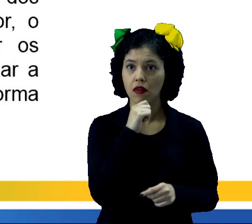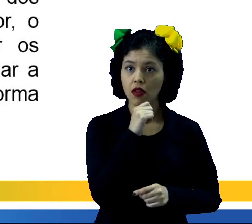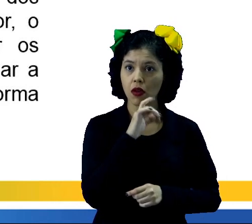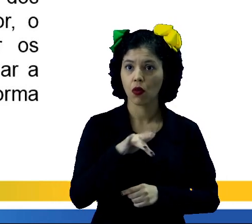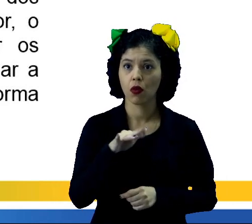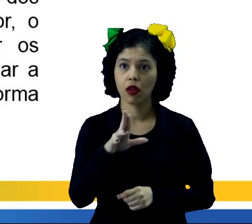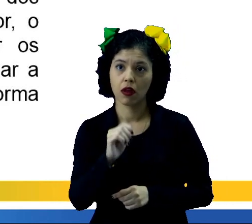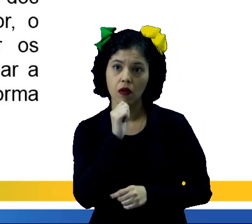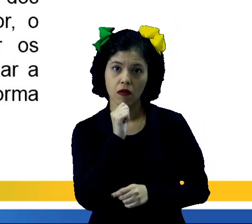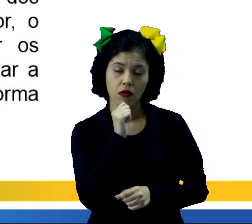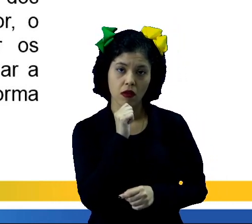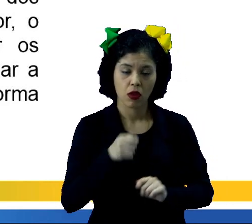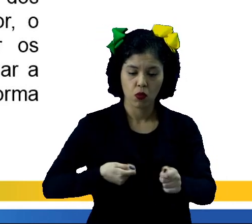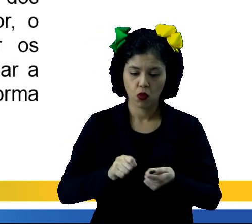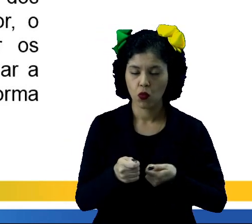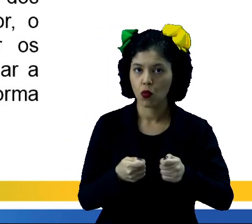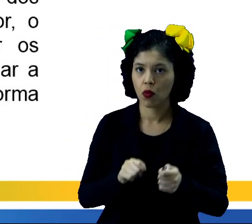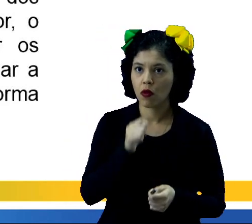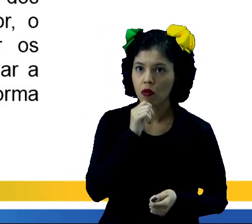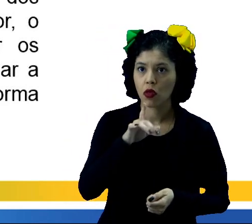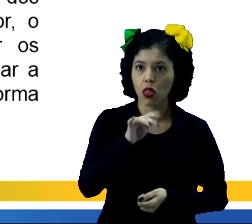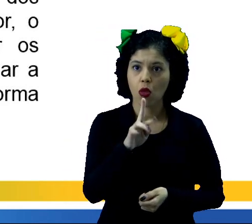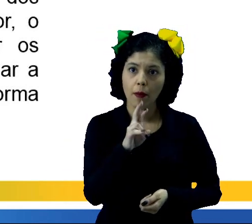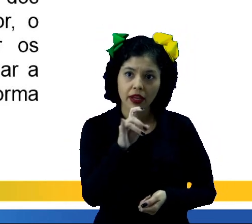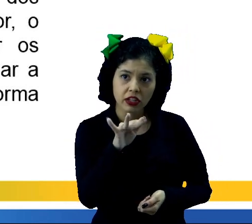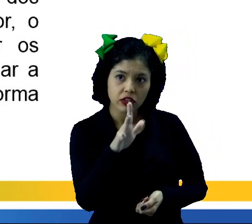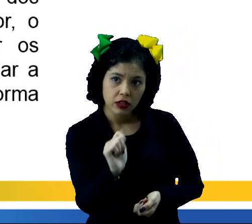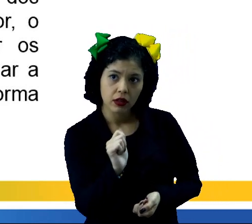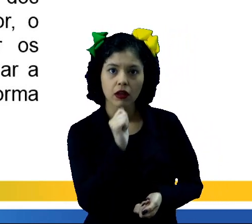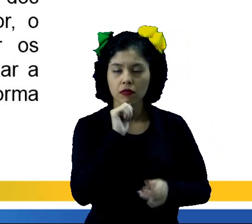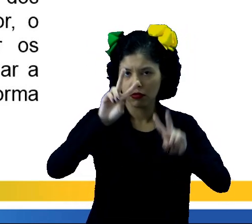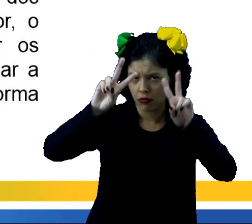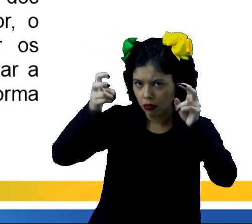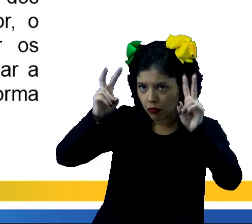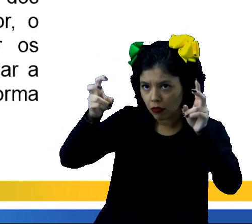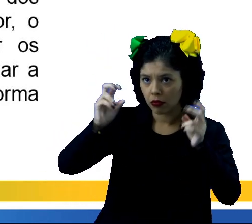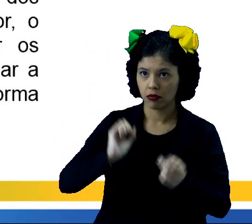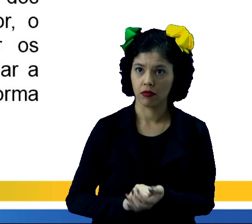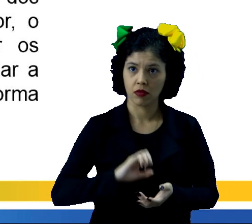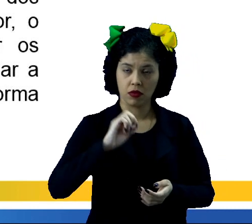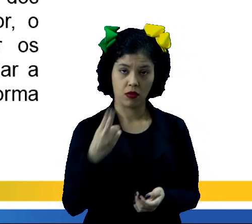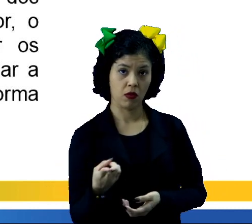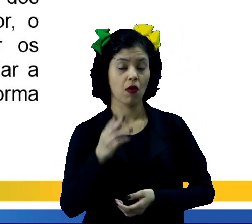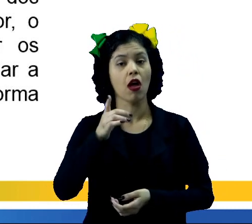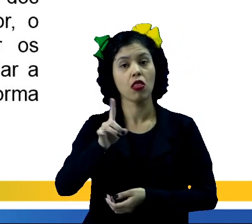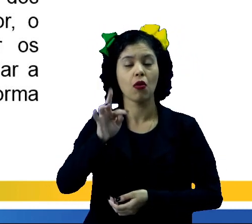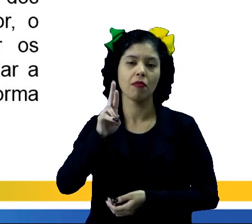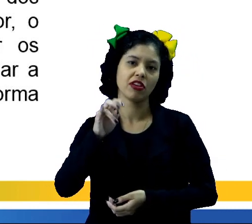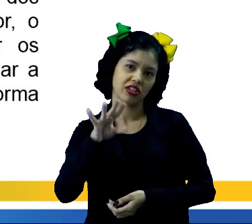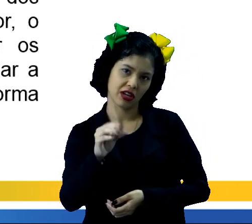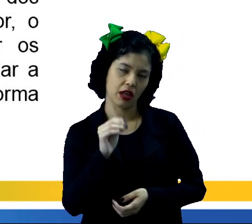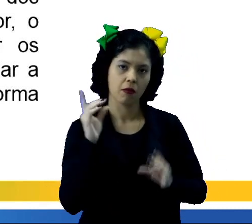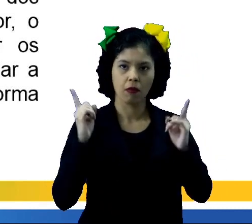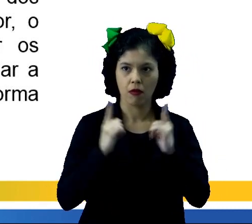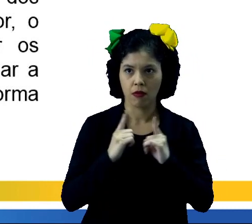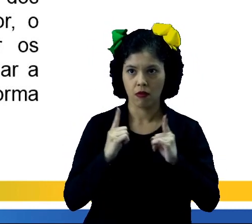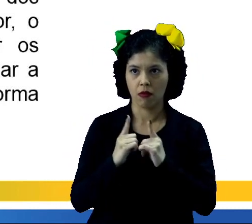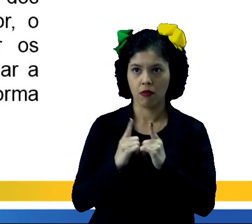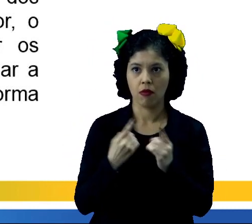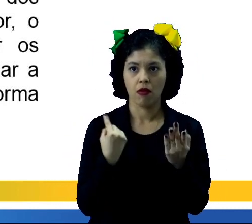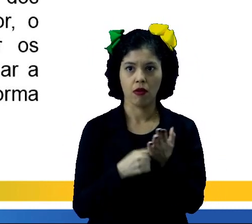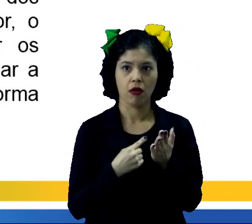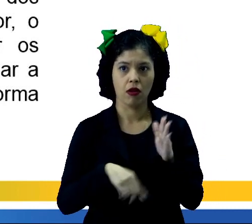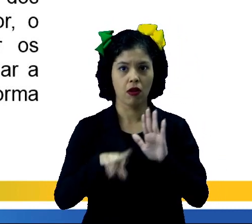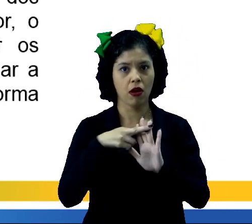o colonizado se domestica, vamos colocar aí entre aspas, ou é domesticado, para atender os compromissos da